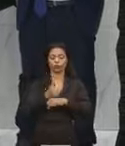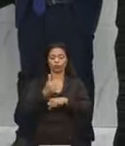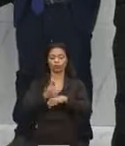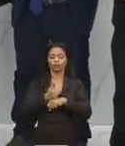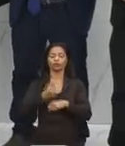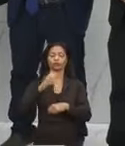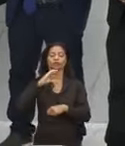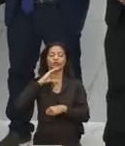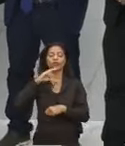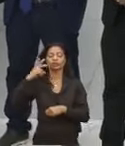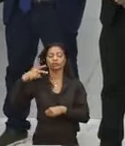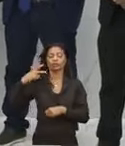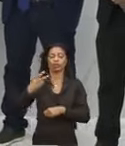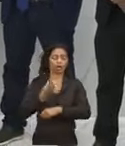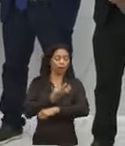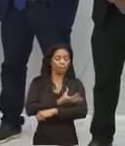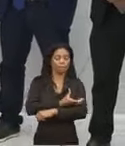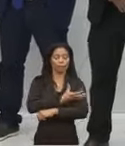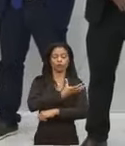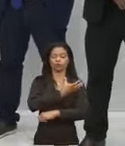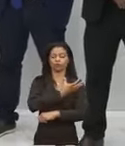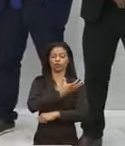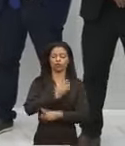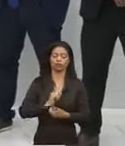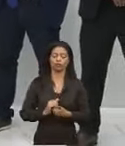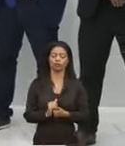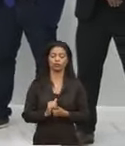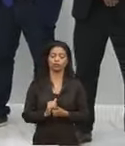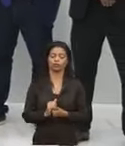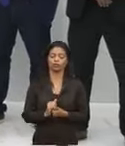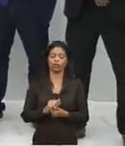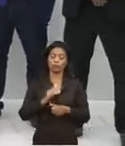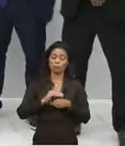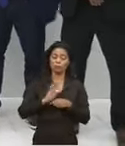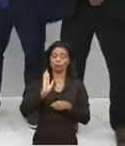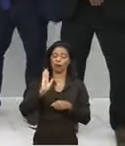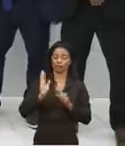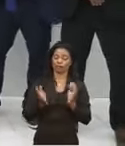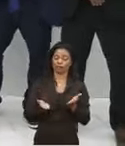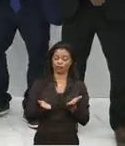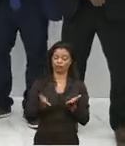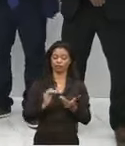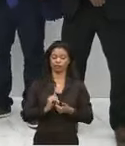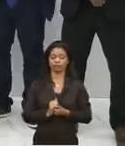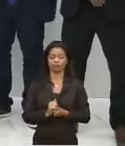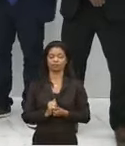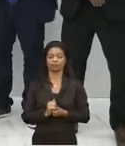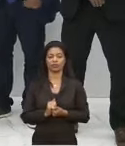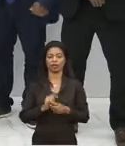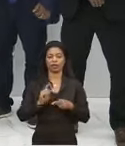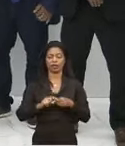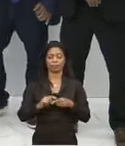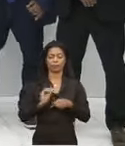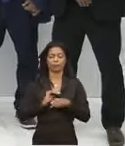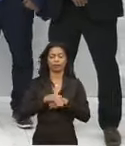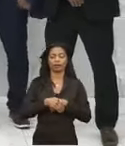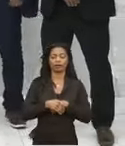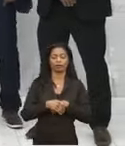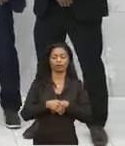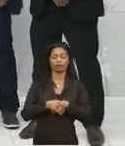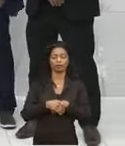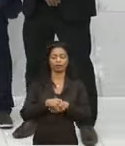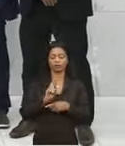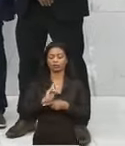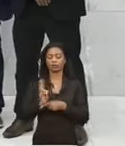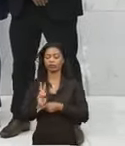É muito emocionante, ainda estou emocionado e agora mais ainda. Pela noite, a gente fazendo